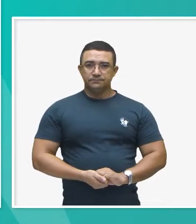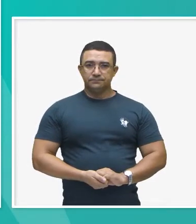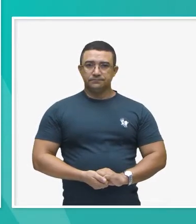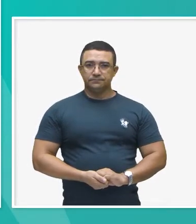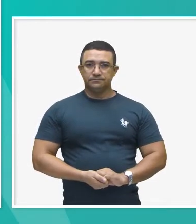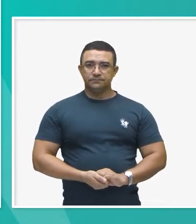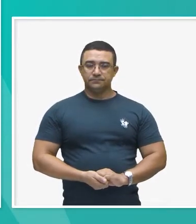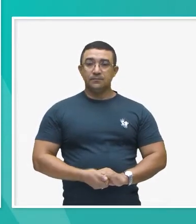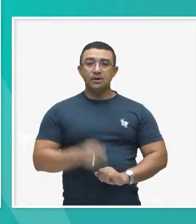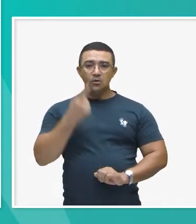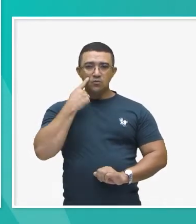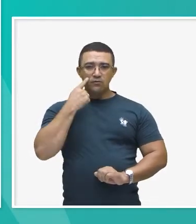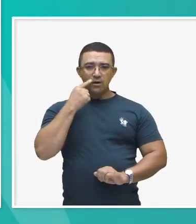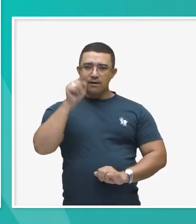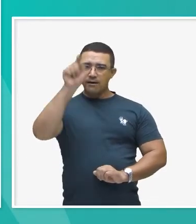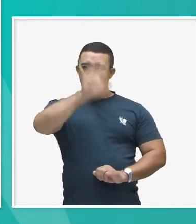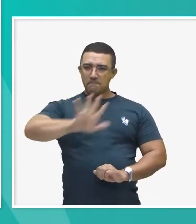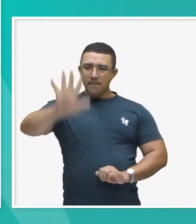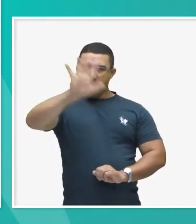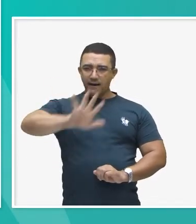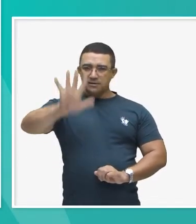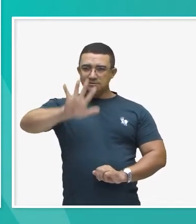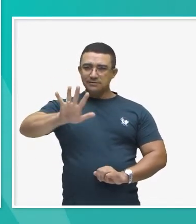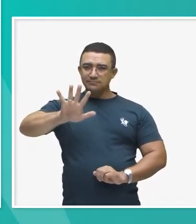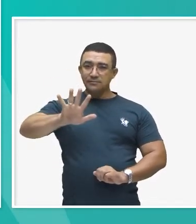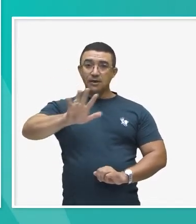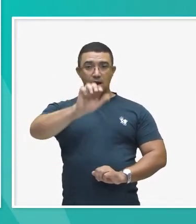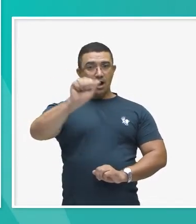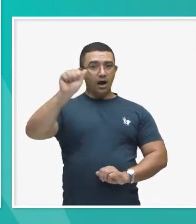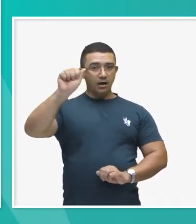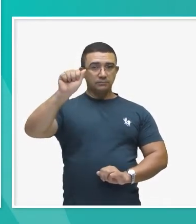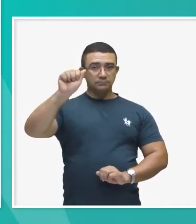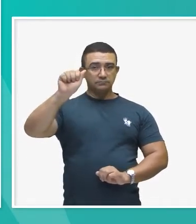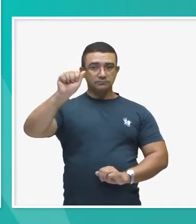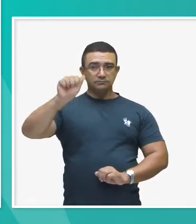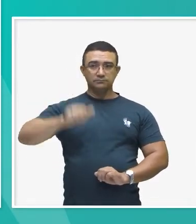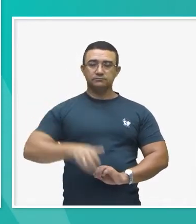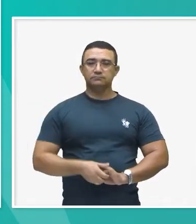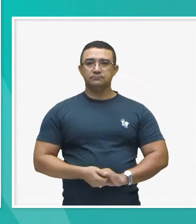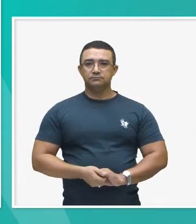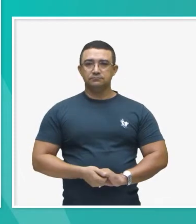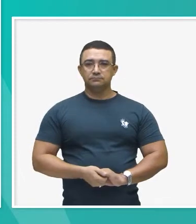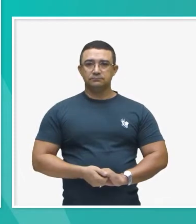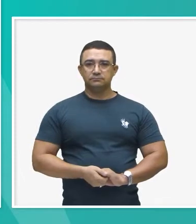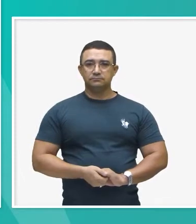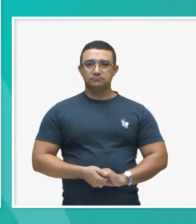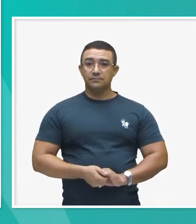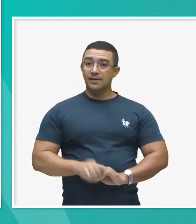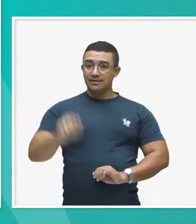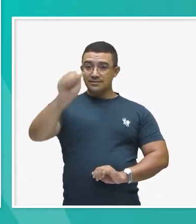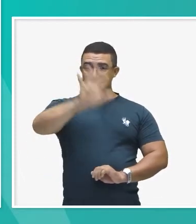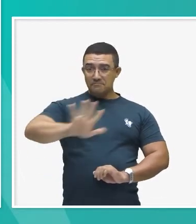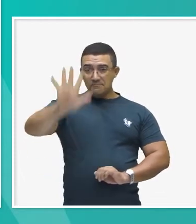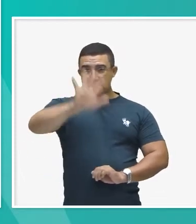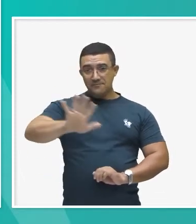Vocês observam que tem essa imagem aí, que é a imagem A. Agora vai aparecer a imagem B, olha só.